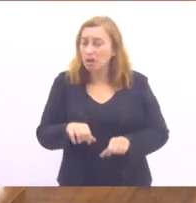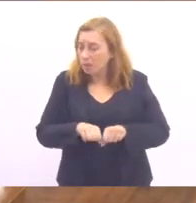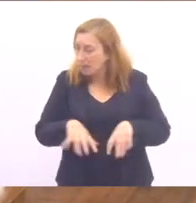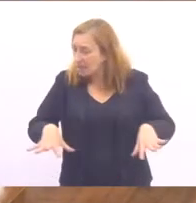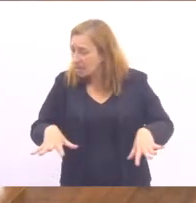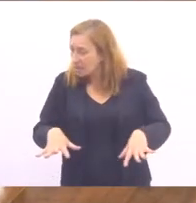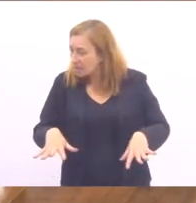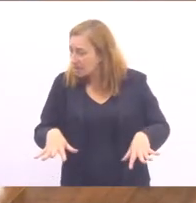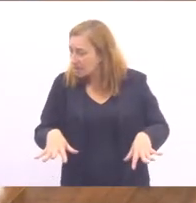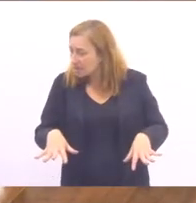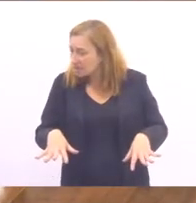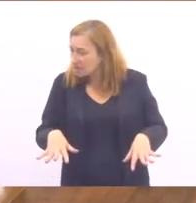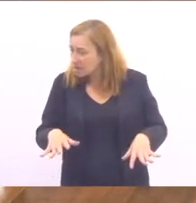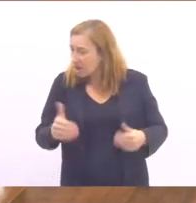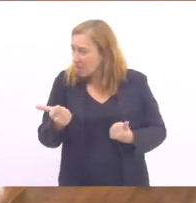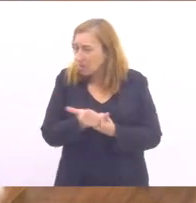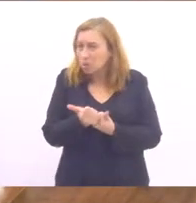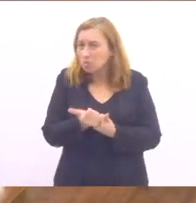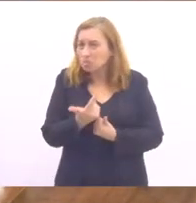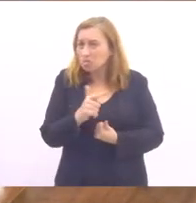sem nenhum apoio.